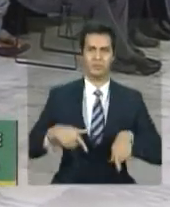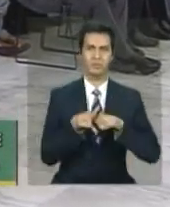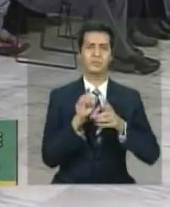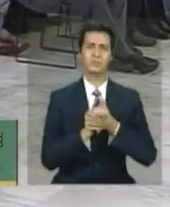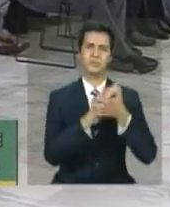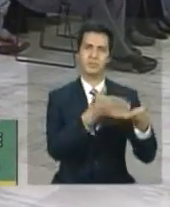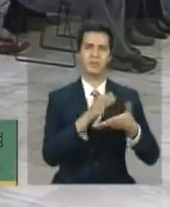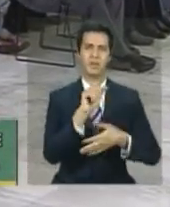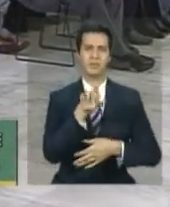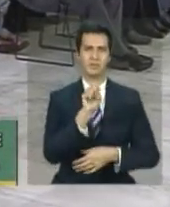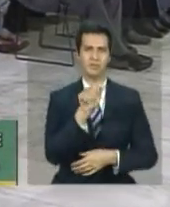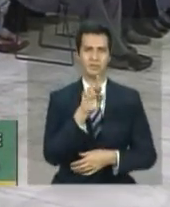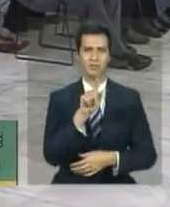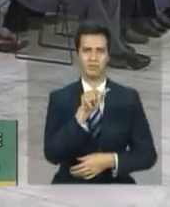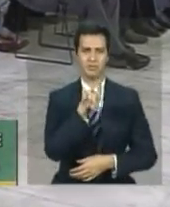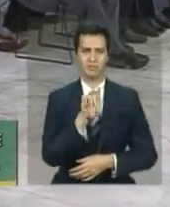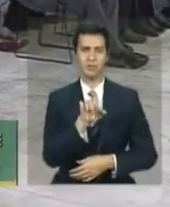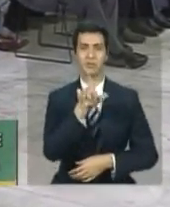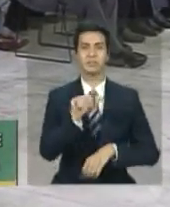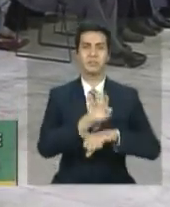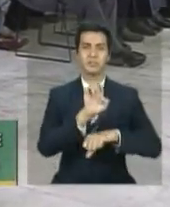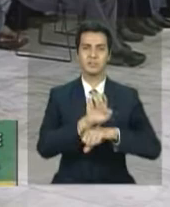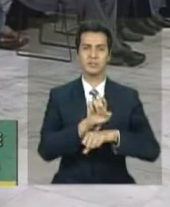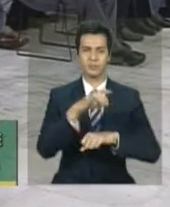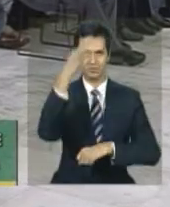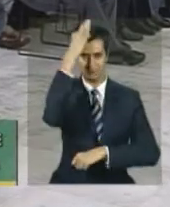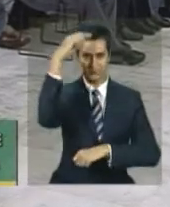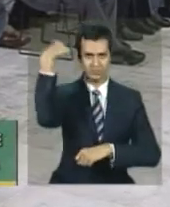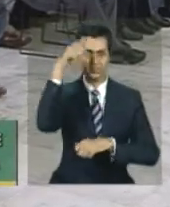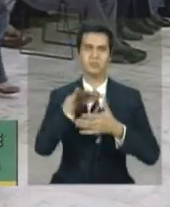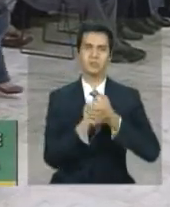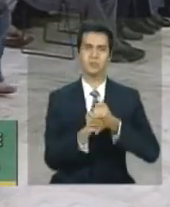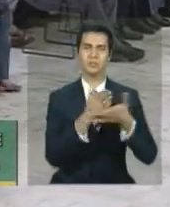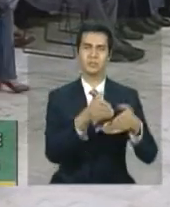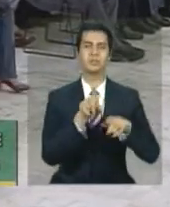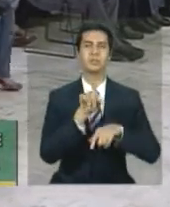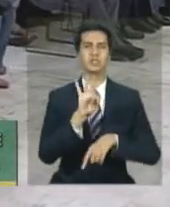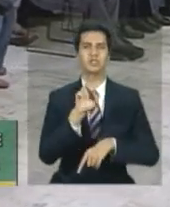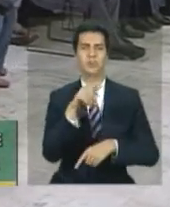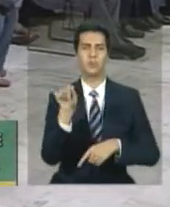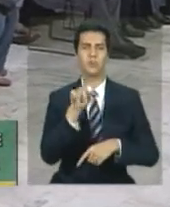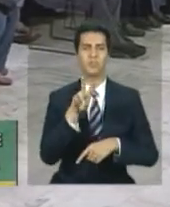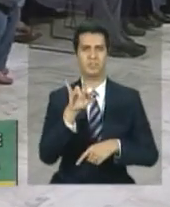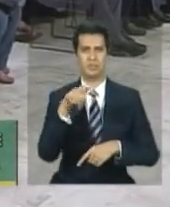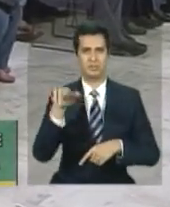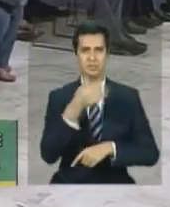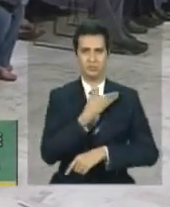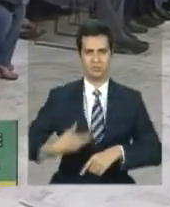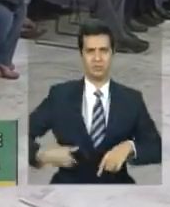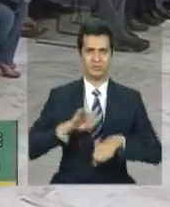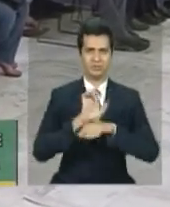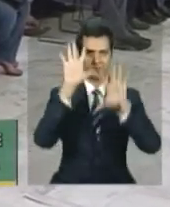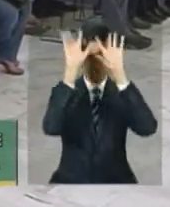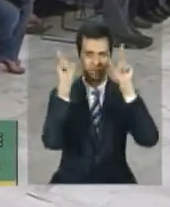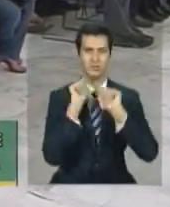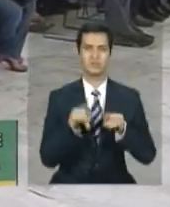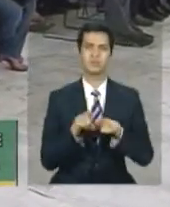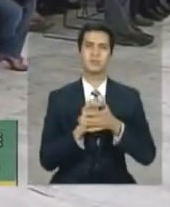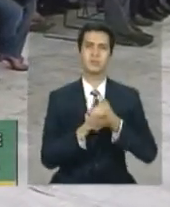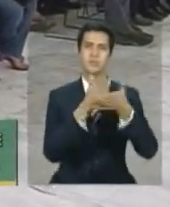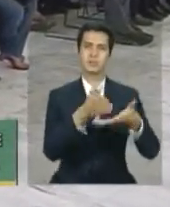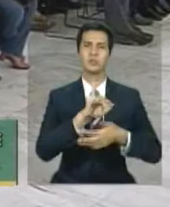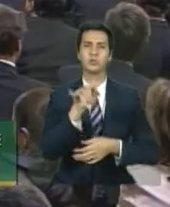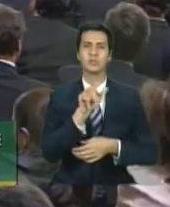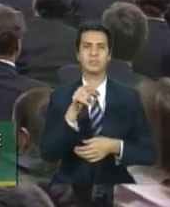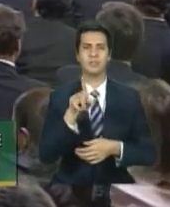Espírito Santo, Rosalba Ciarline, do Rio Grande do Norte, Tião Viana, do Acre, José Ellington, vice-governador de